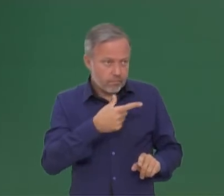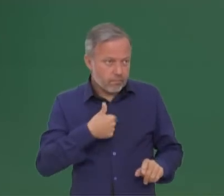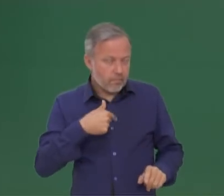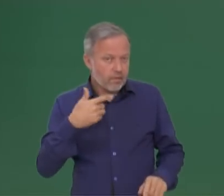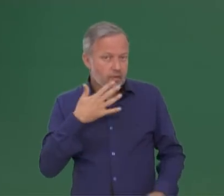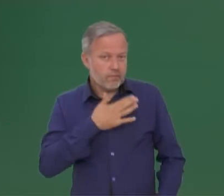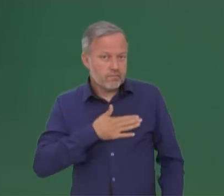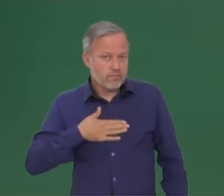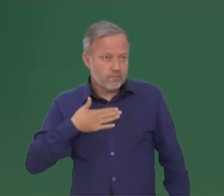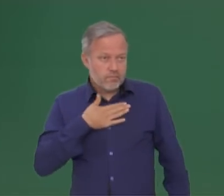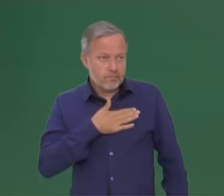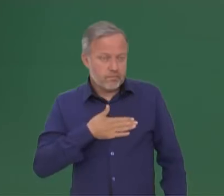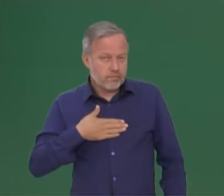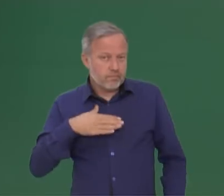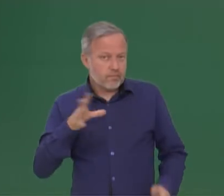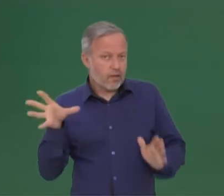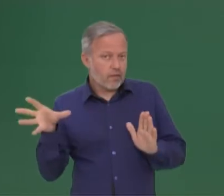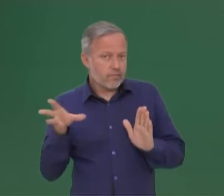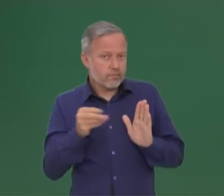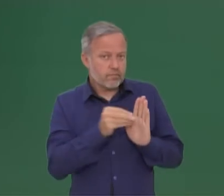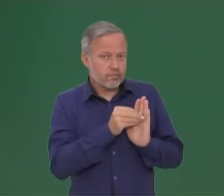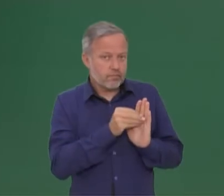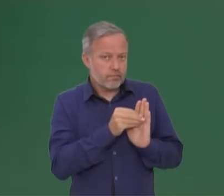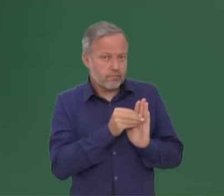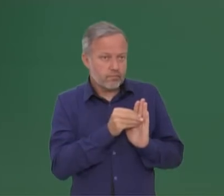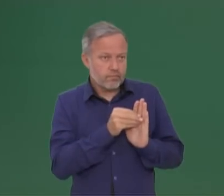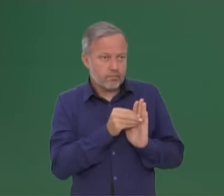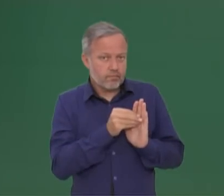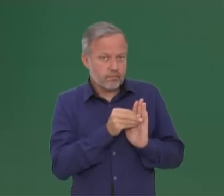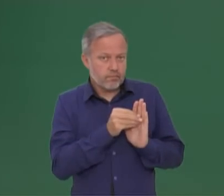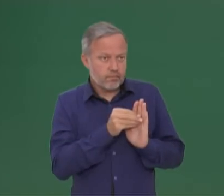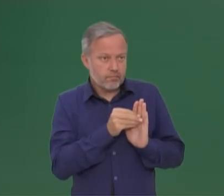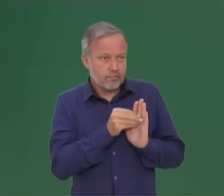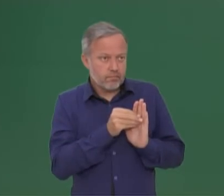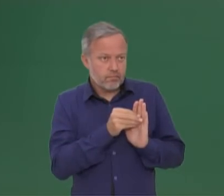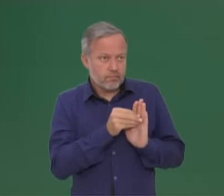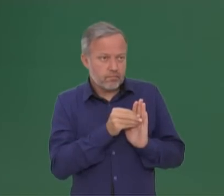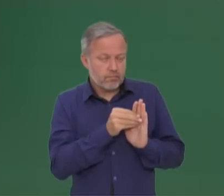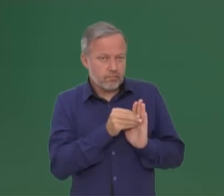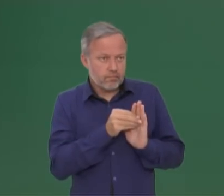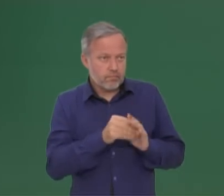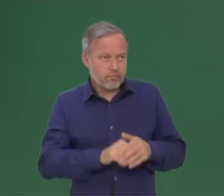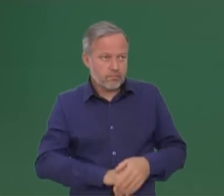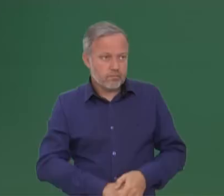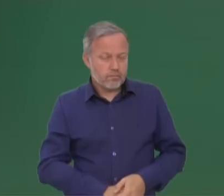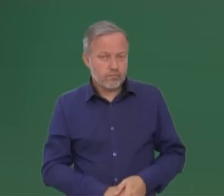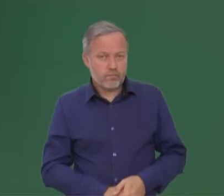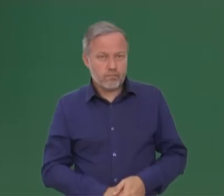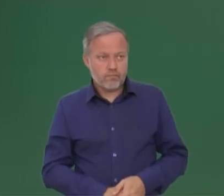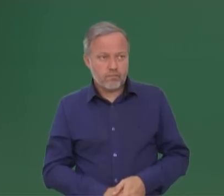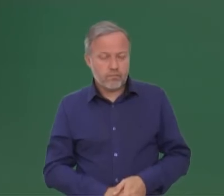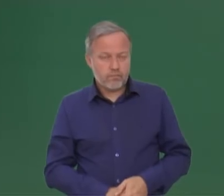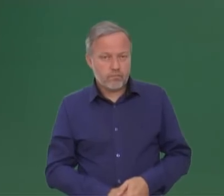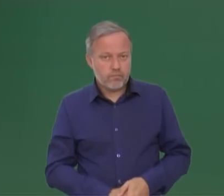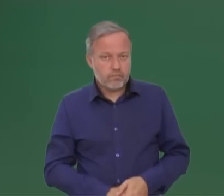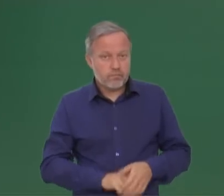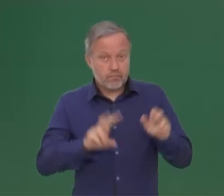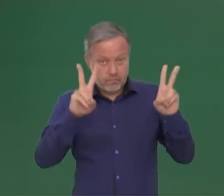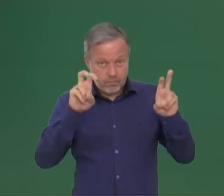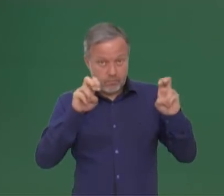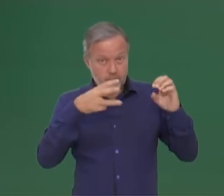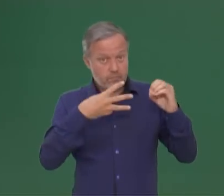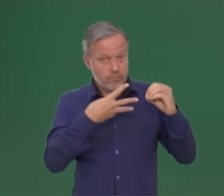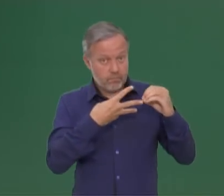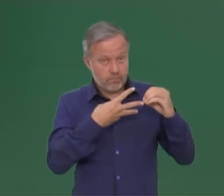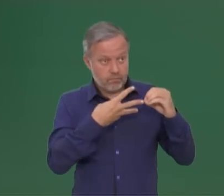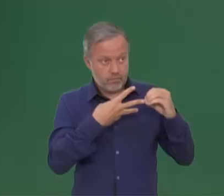estão achando legal fazer a cópia desse material porque ele resume praticamente a nossa aula toda. Então eu trago o assunto da nossa